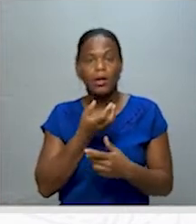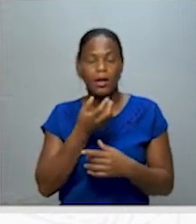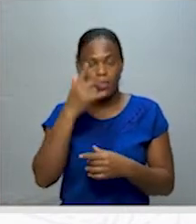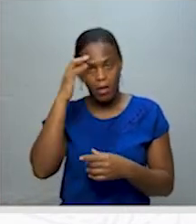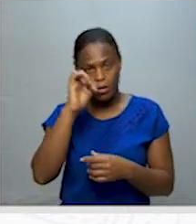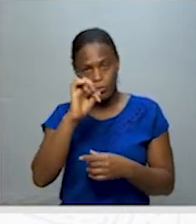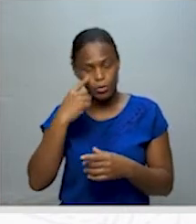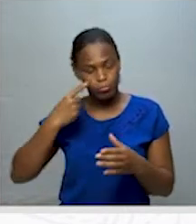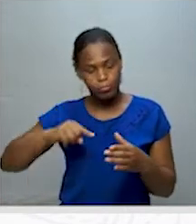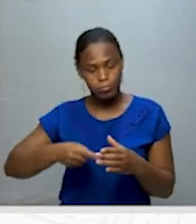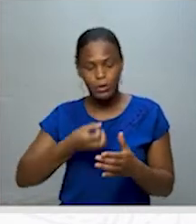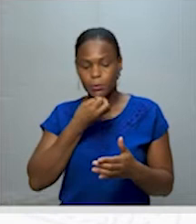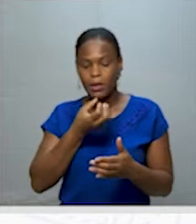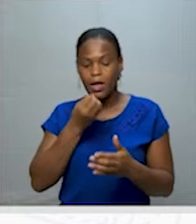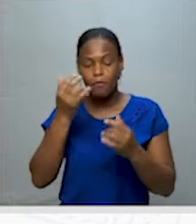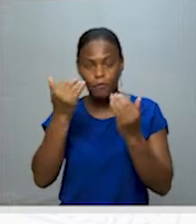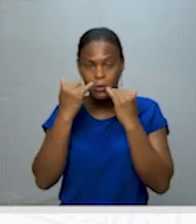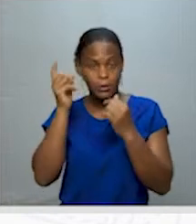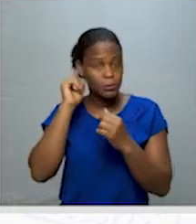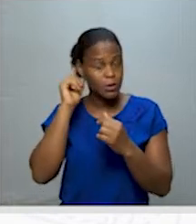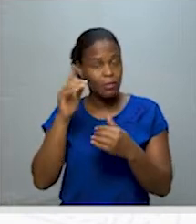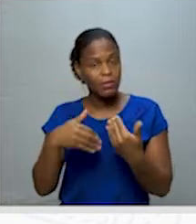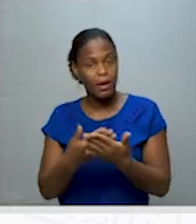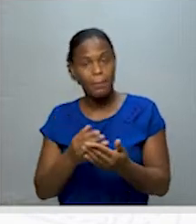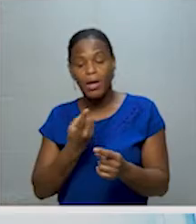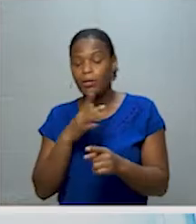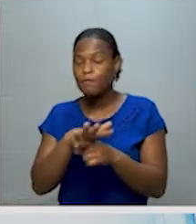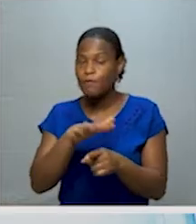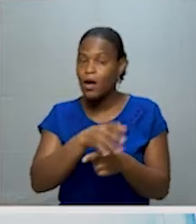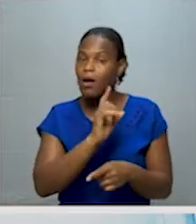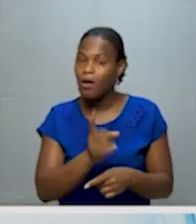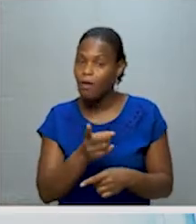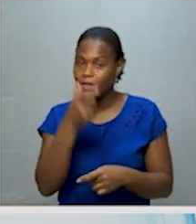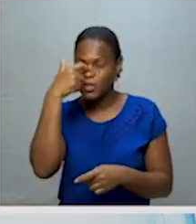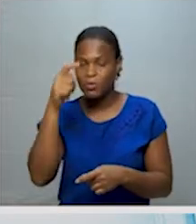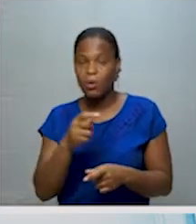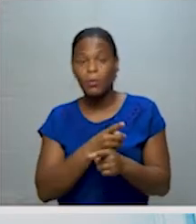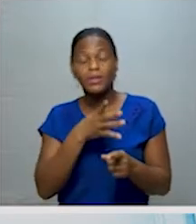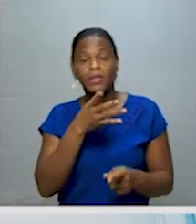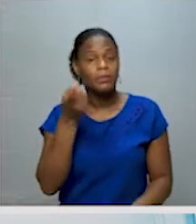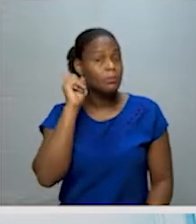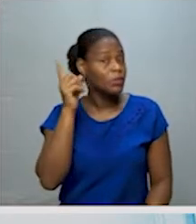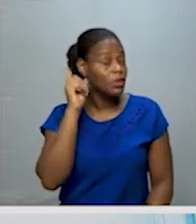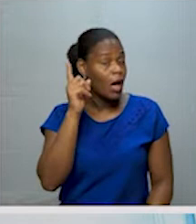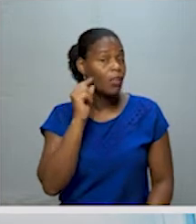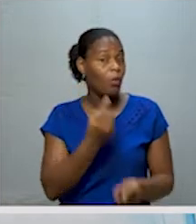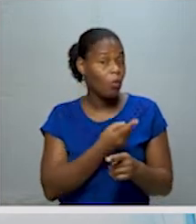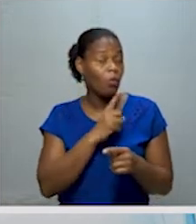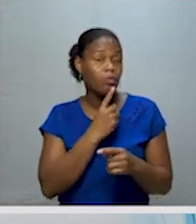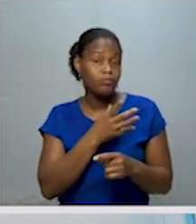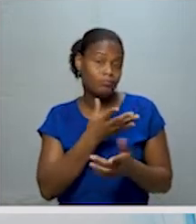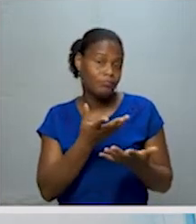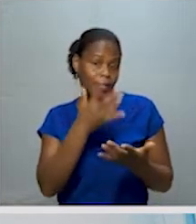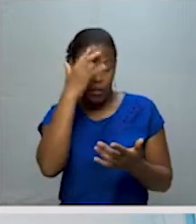as suas ideias, trazendo informações importantes para convencer. Por isso que eu estava a dizer, é importante ter elementos para